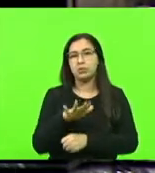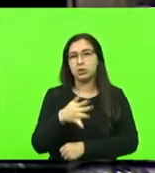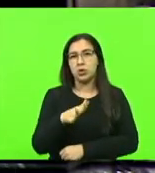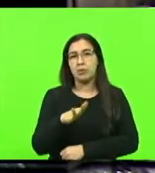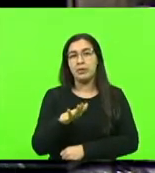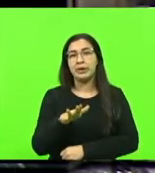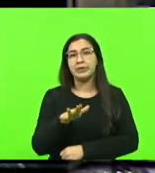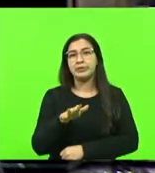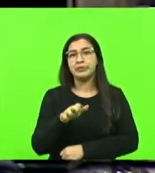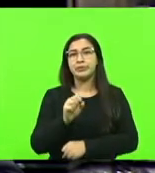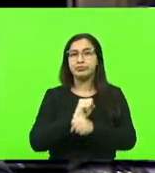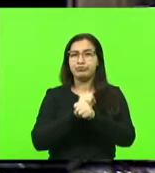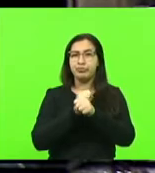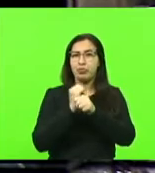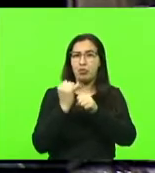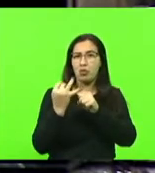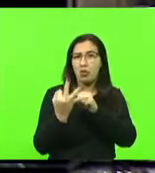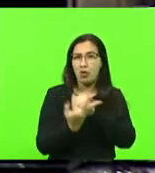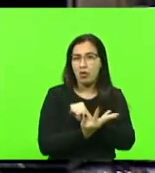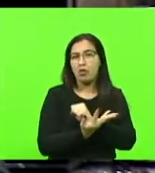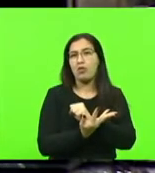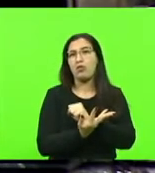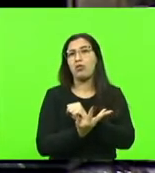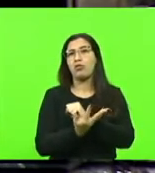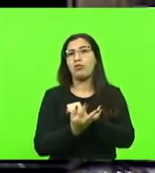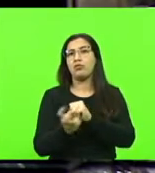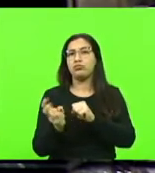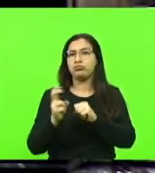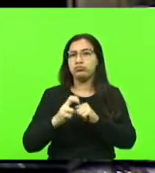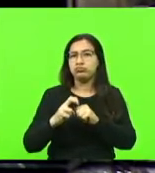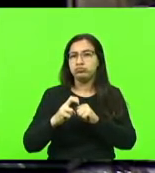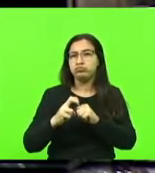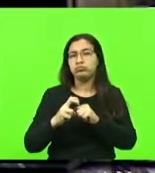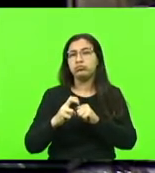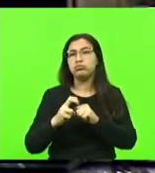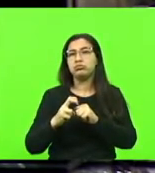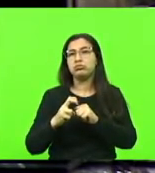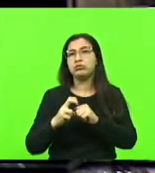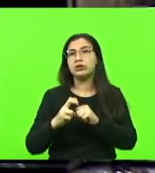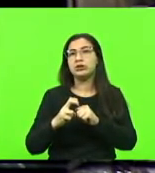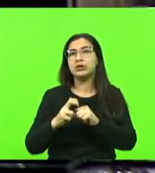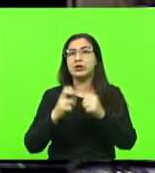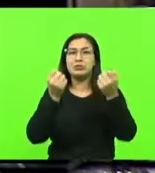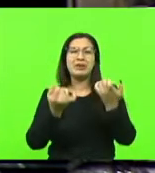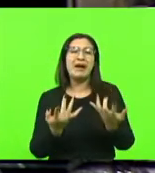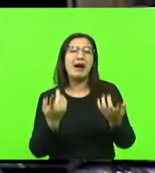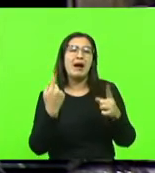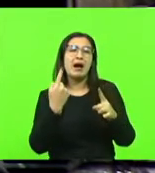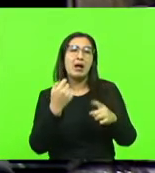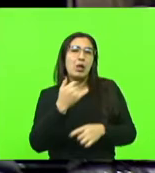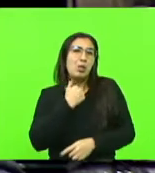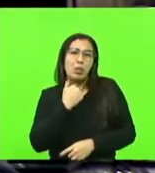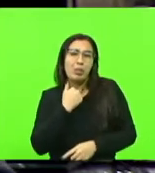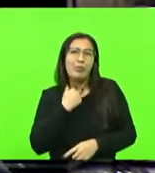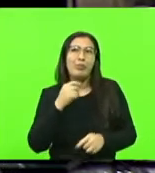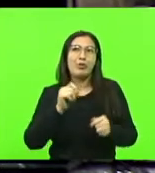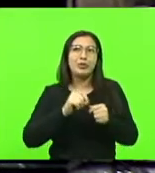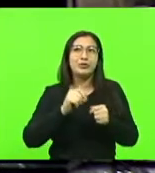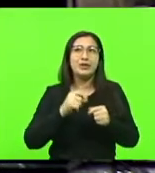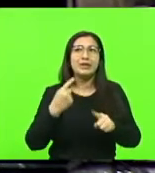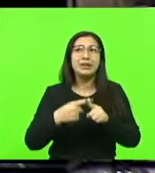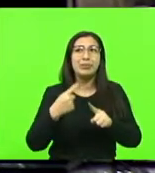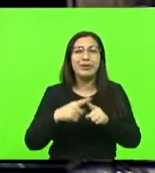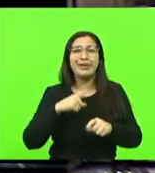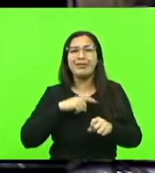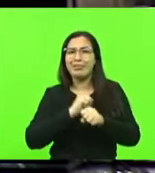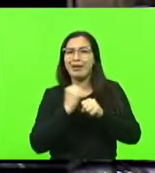Covid para não promover esse tipo de procedimento. Justamente porque, naquele momento